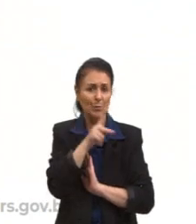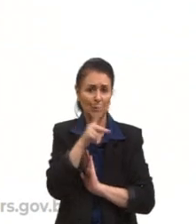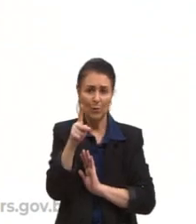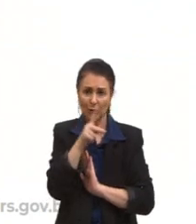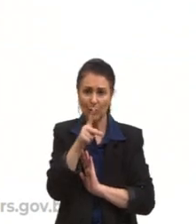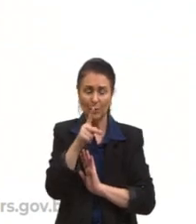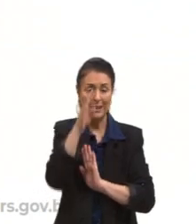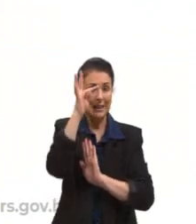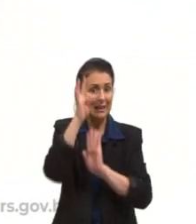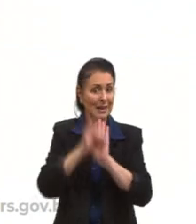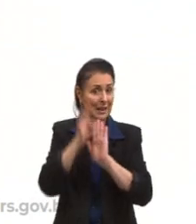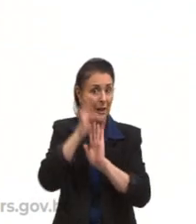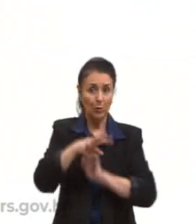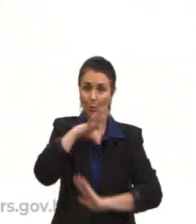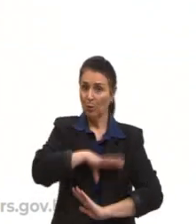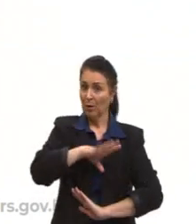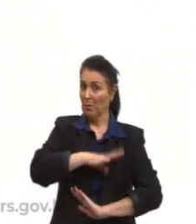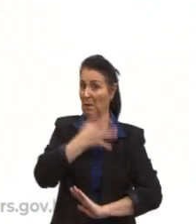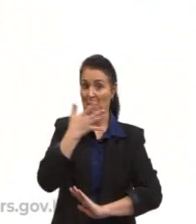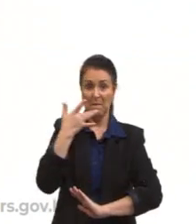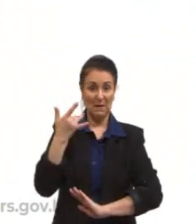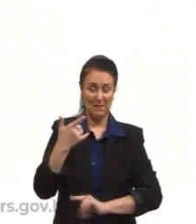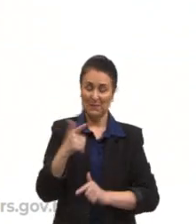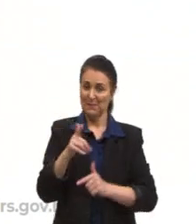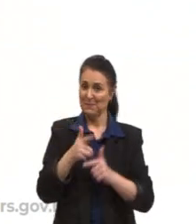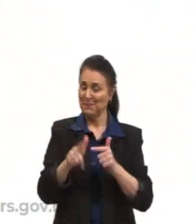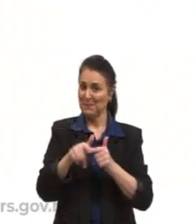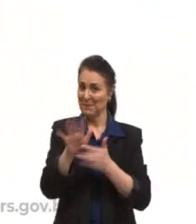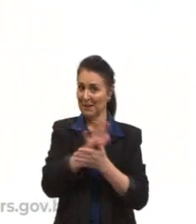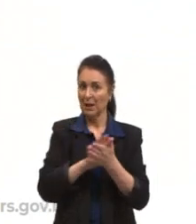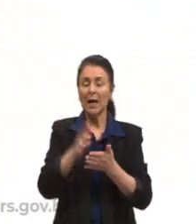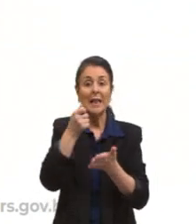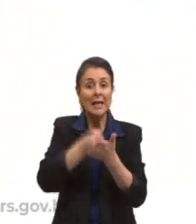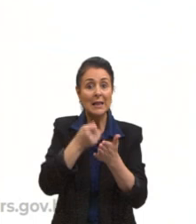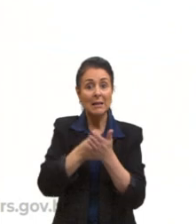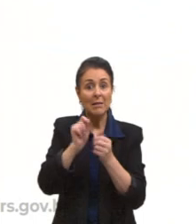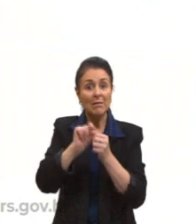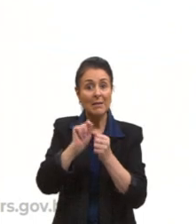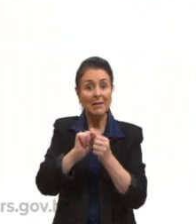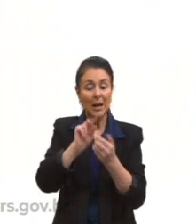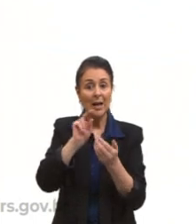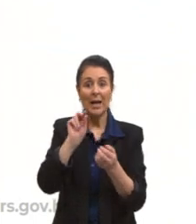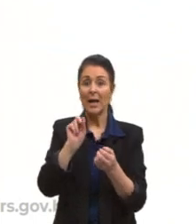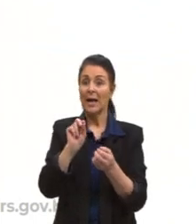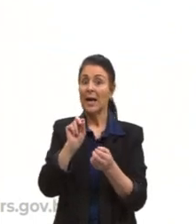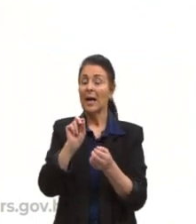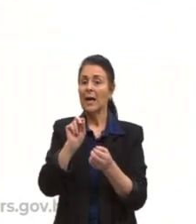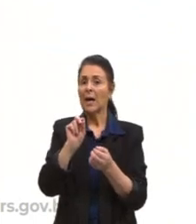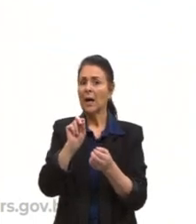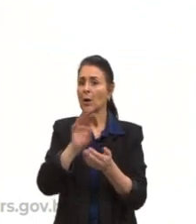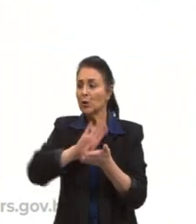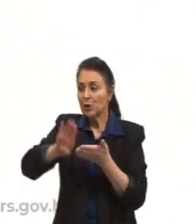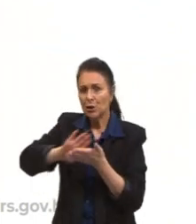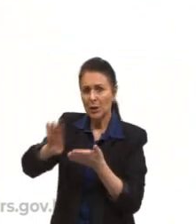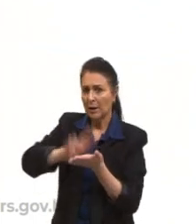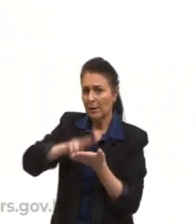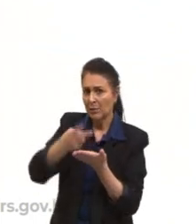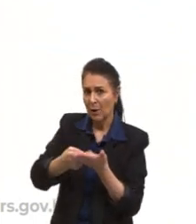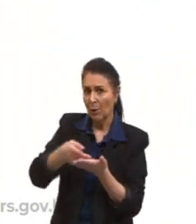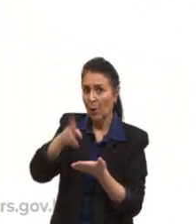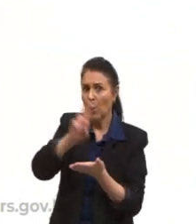tenho todo o texto em português é facílimo né não há nenhum problema mas tem tem que fazer sem a tradução OK sem o dicionário